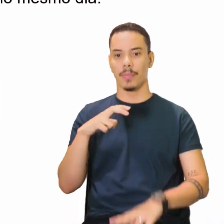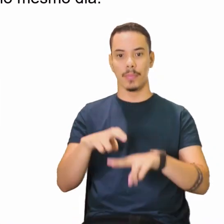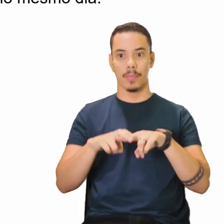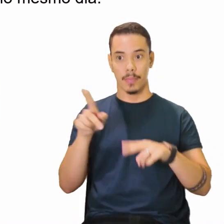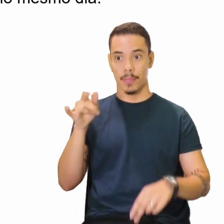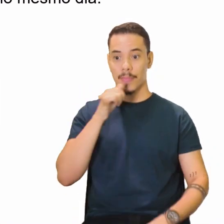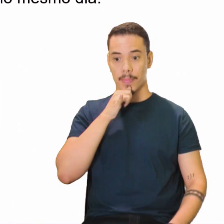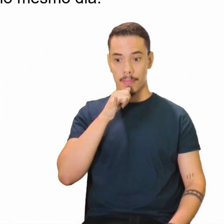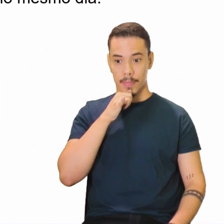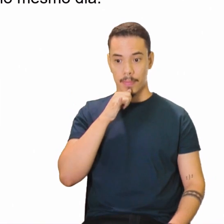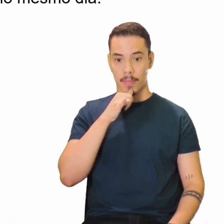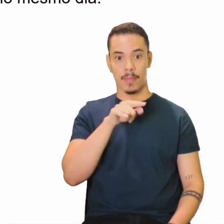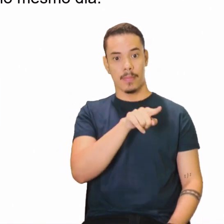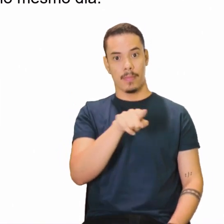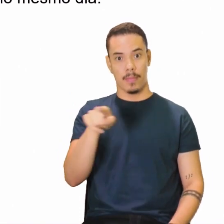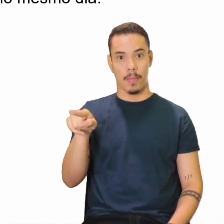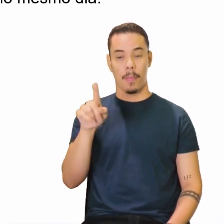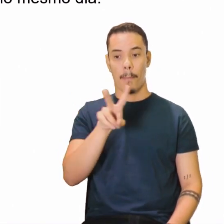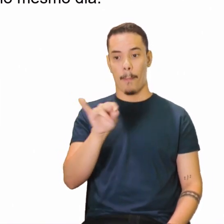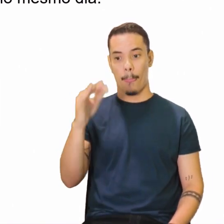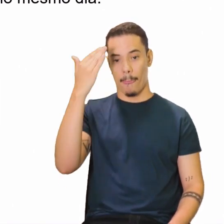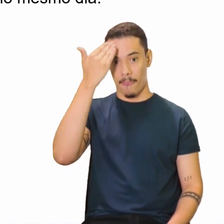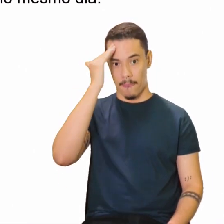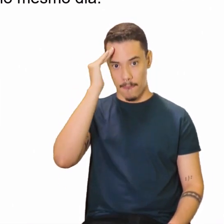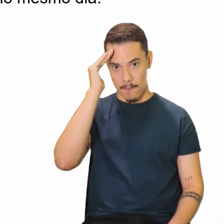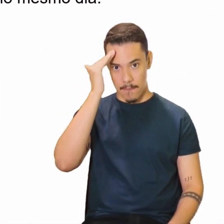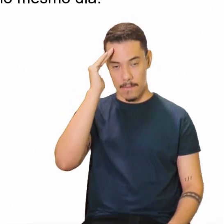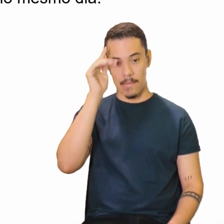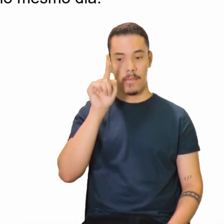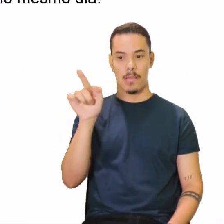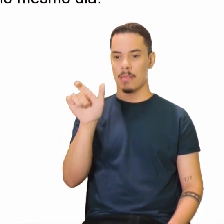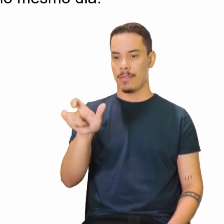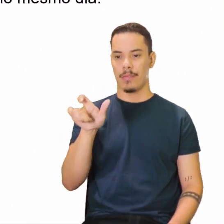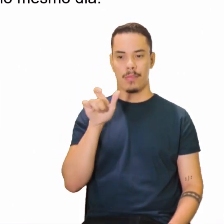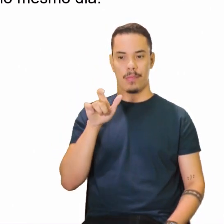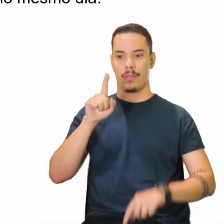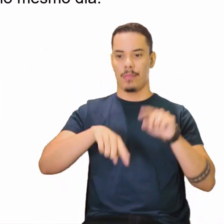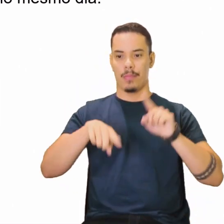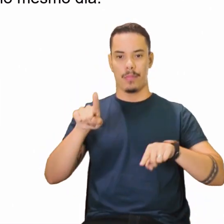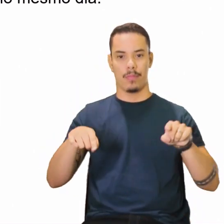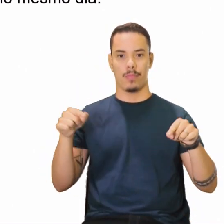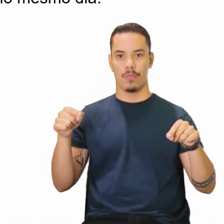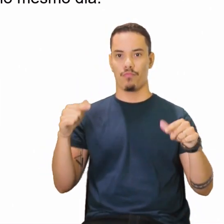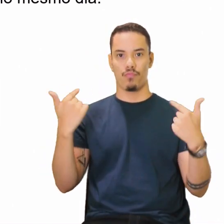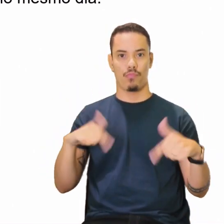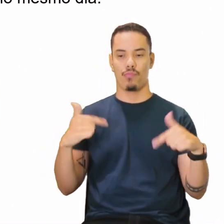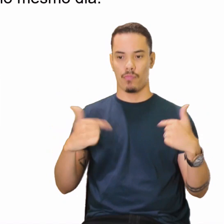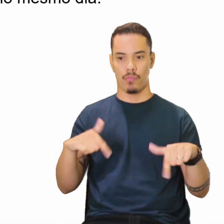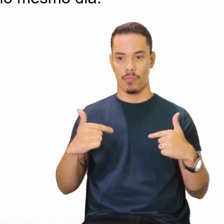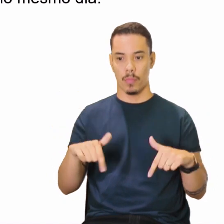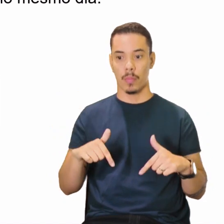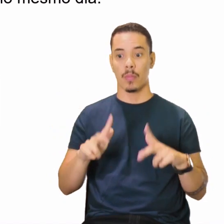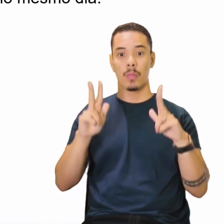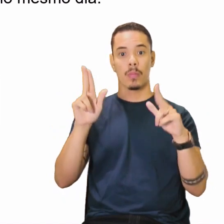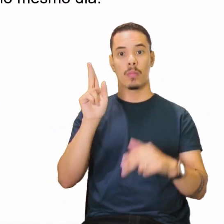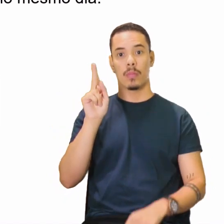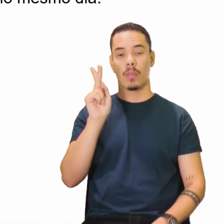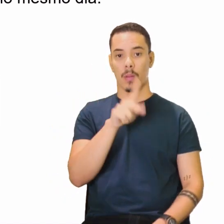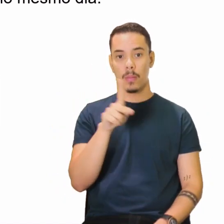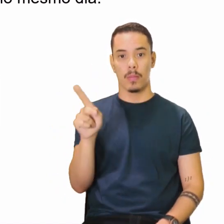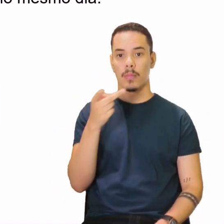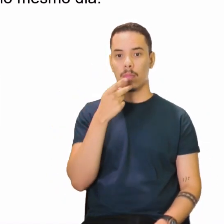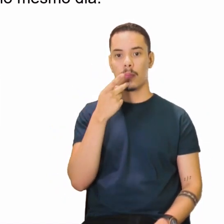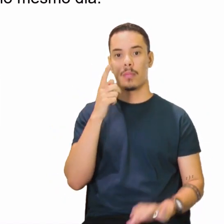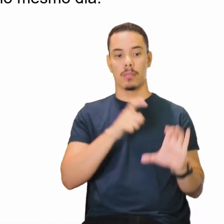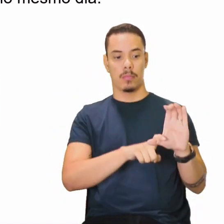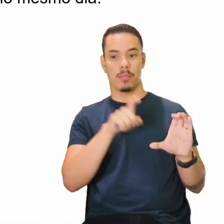esse exemplo agora, você vai entender que essa palavra ela é invariável, tá certo? Quando a professora diz que ela é